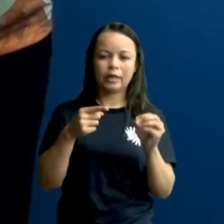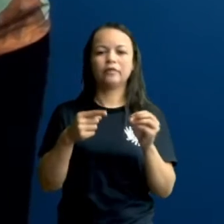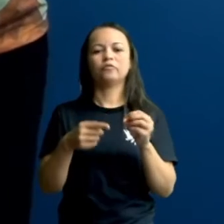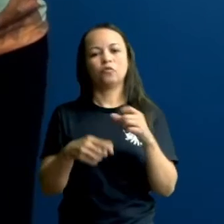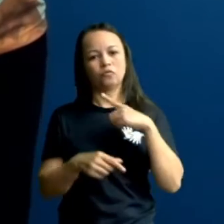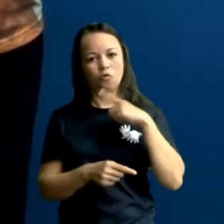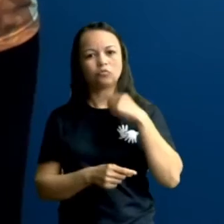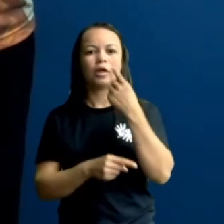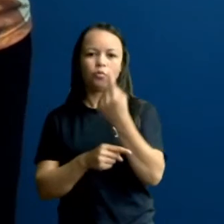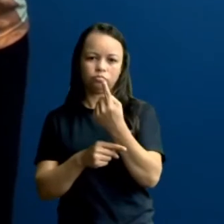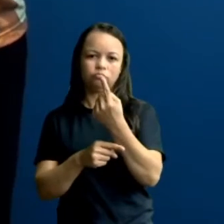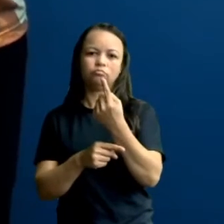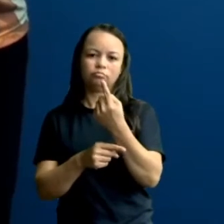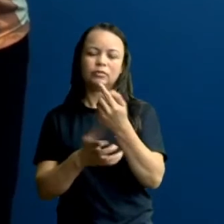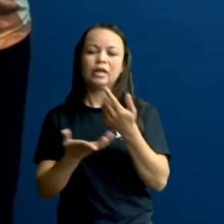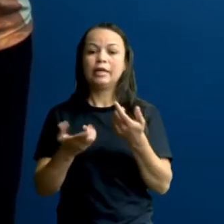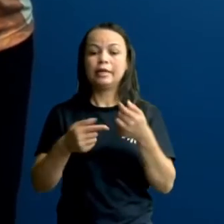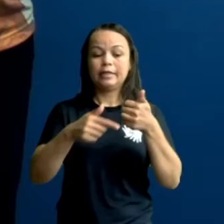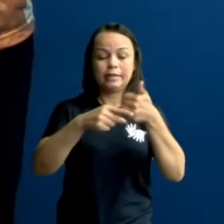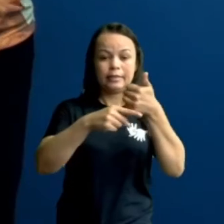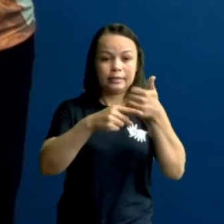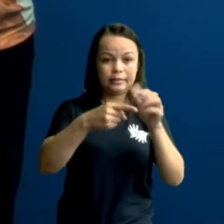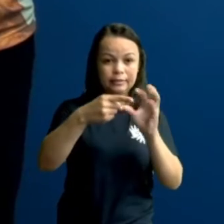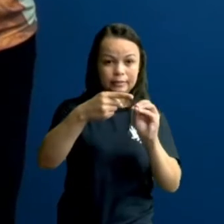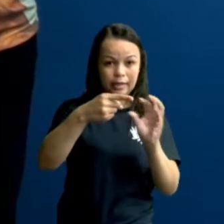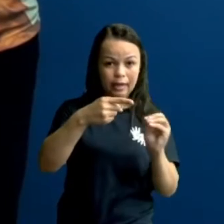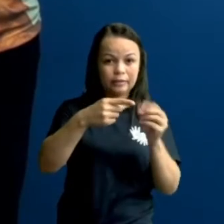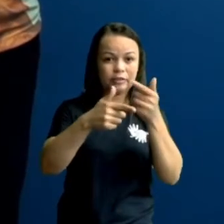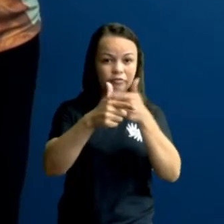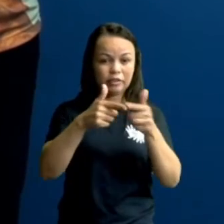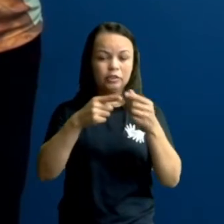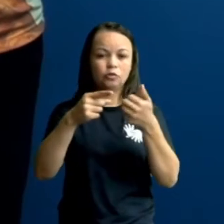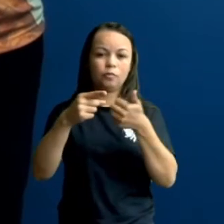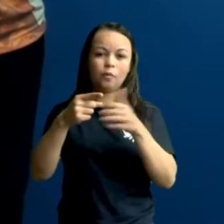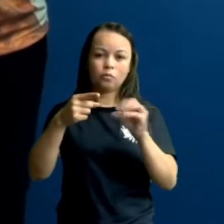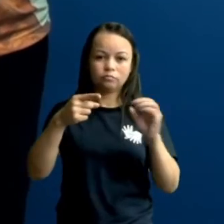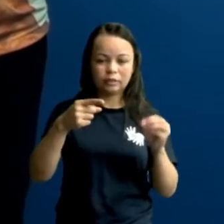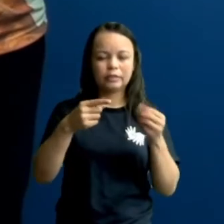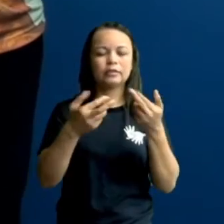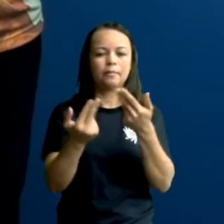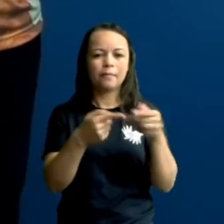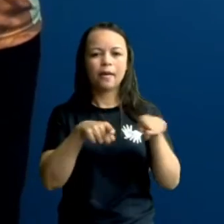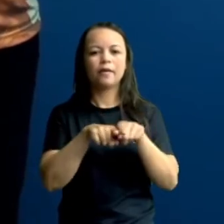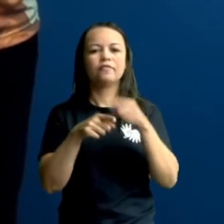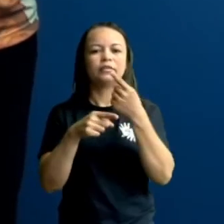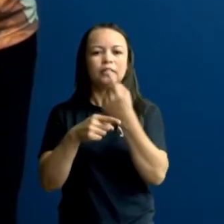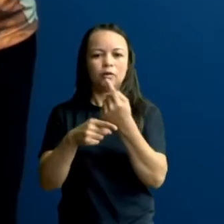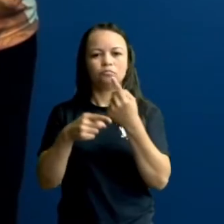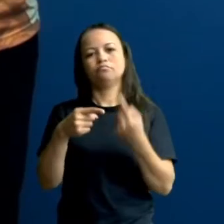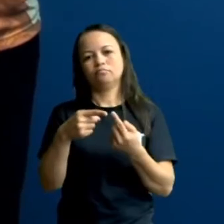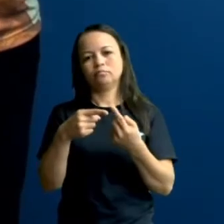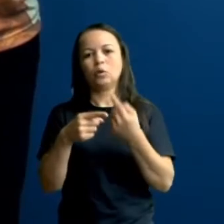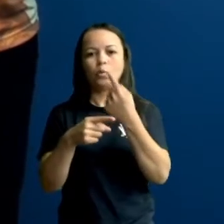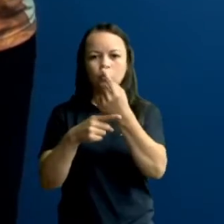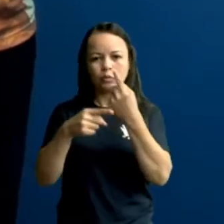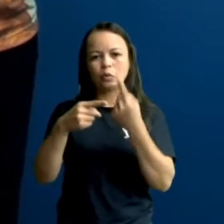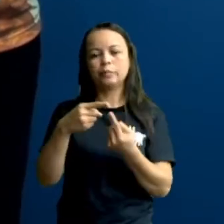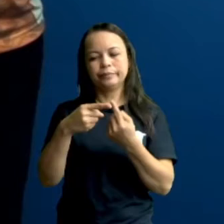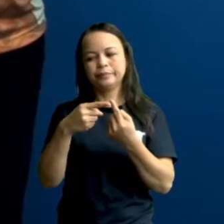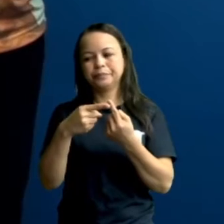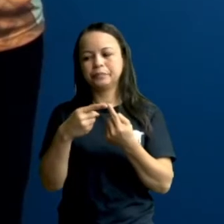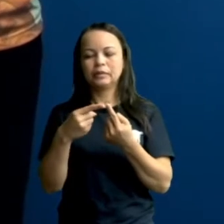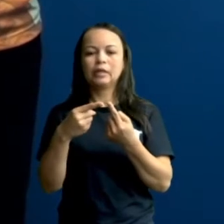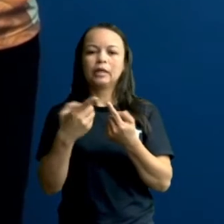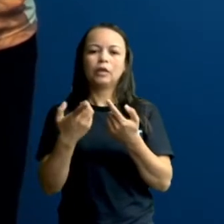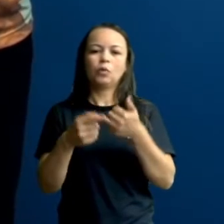não é dividido por 100 também, eu vou ter 1. 1 sobre 1, 1. Dá no mesmo. Ou você pode fazer direto, porque os dois são iguais, então